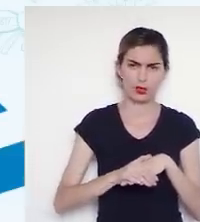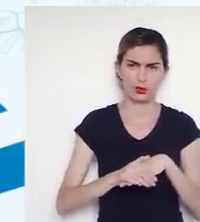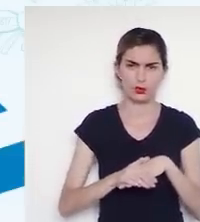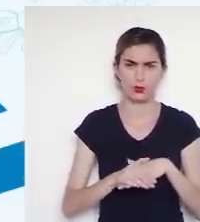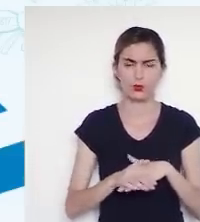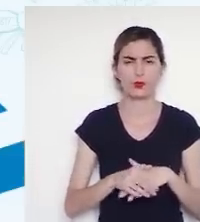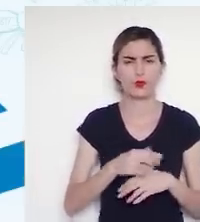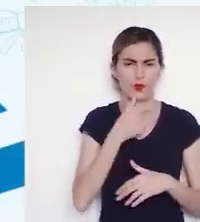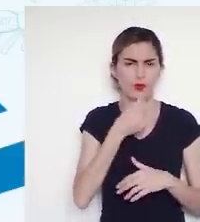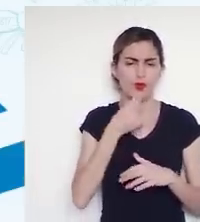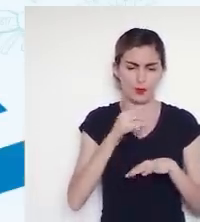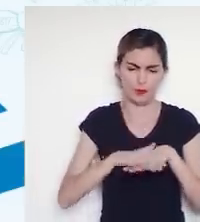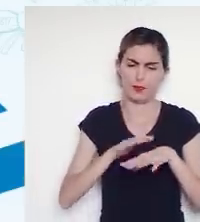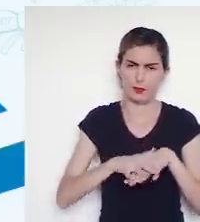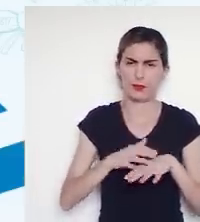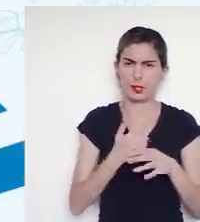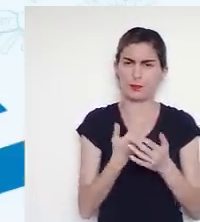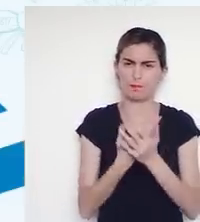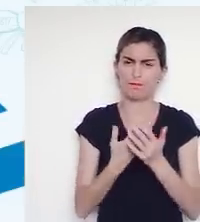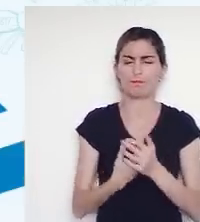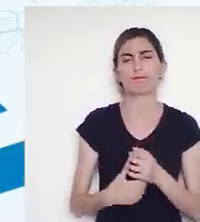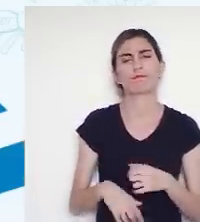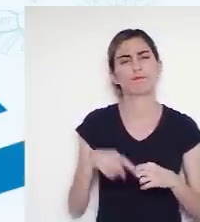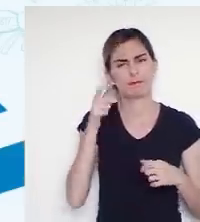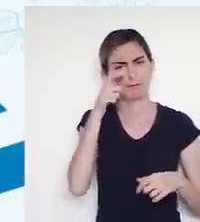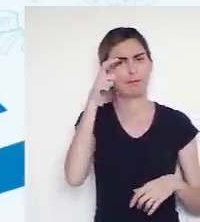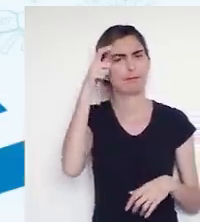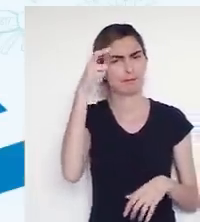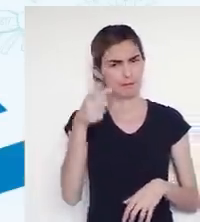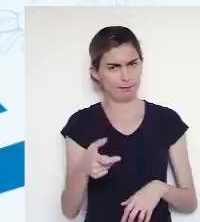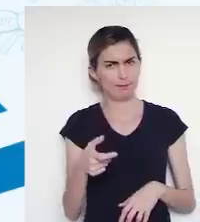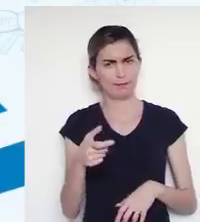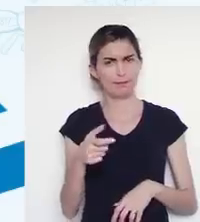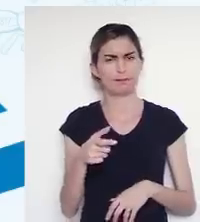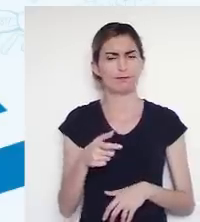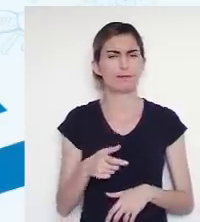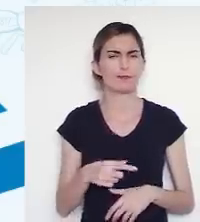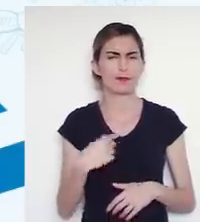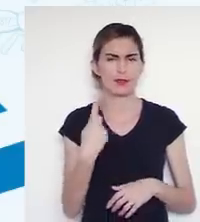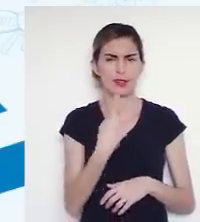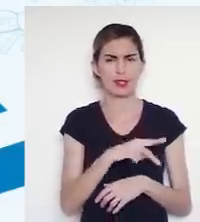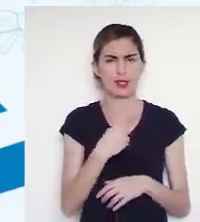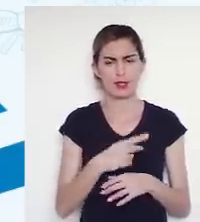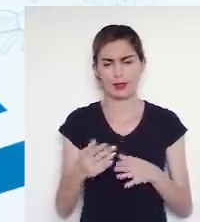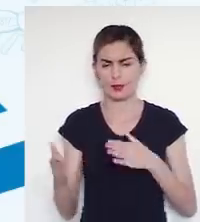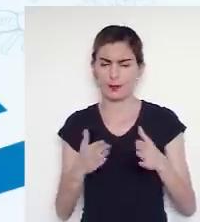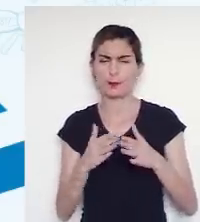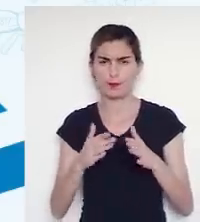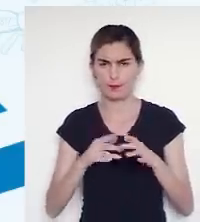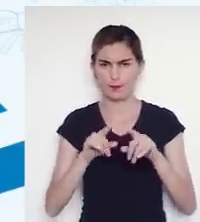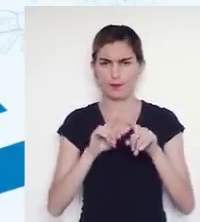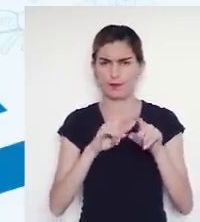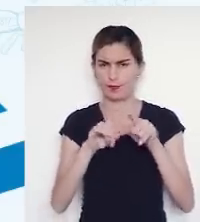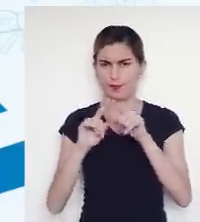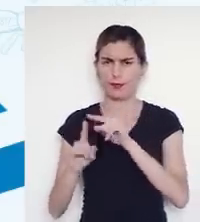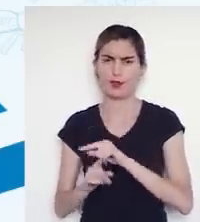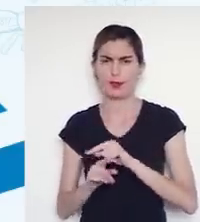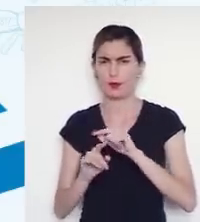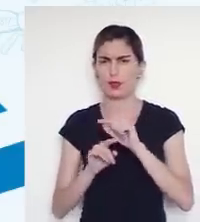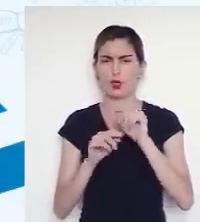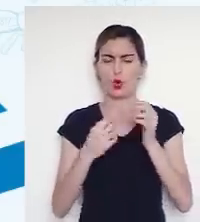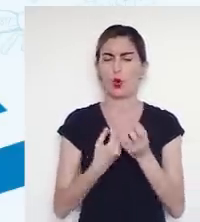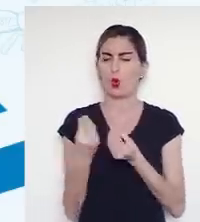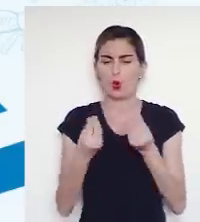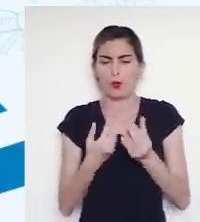Dedekind. Interessante, meus queridos colegas, que essa problemática da origem